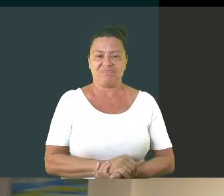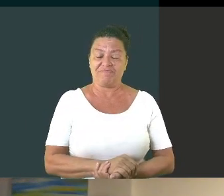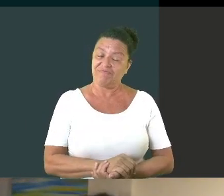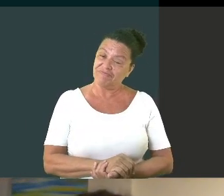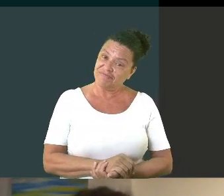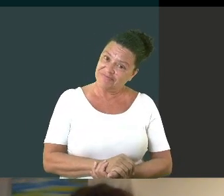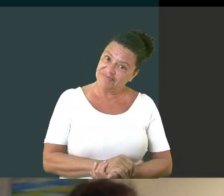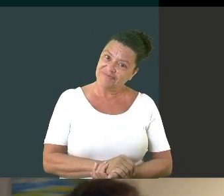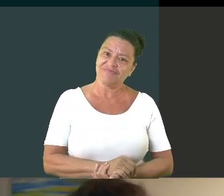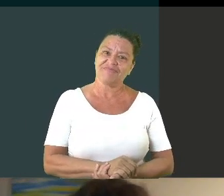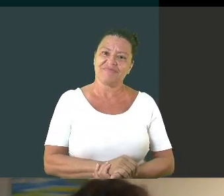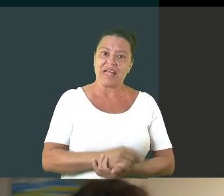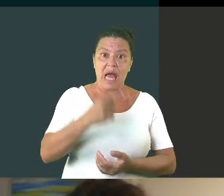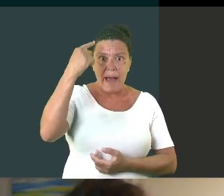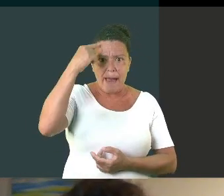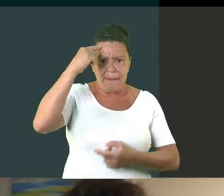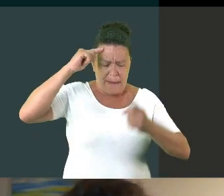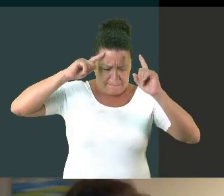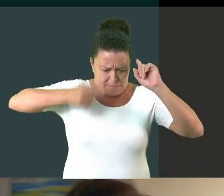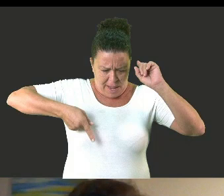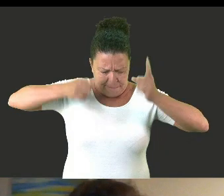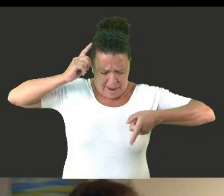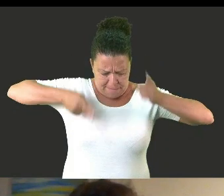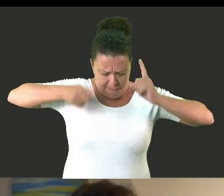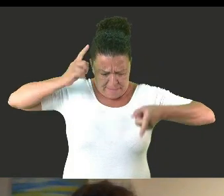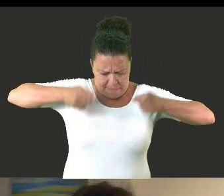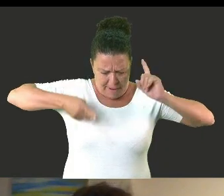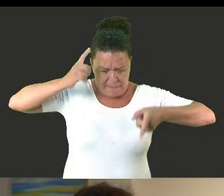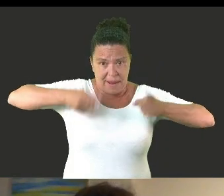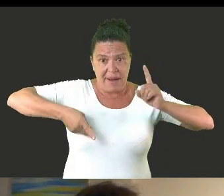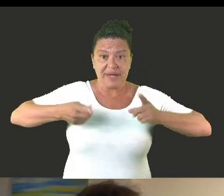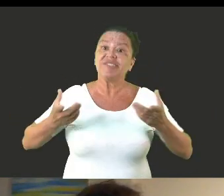Então, sob o comando da mente, vamos guardar essa informação.